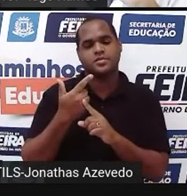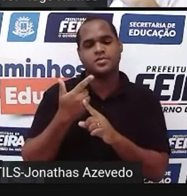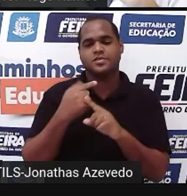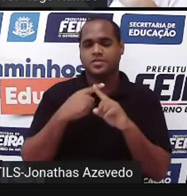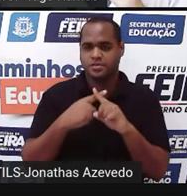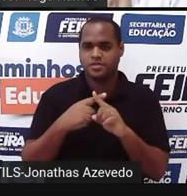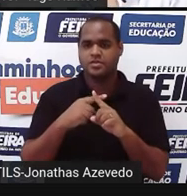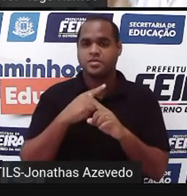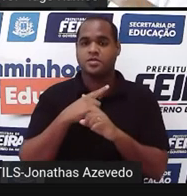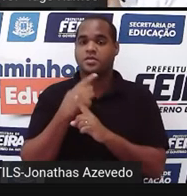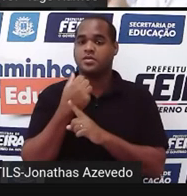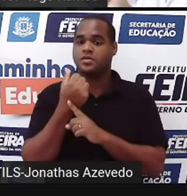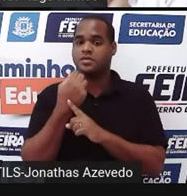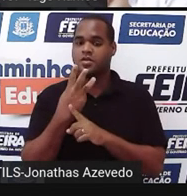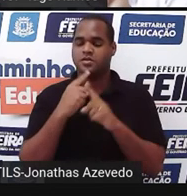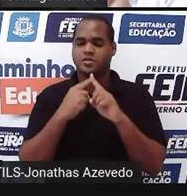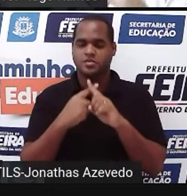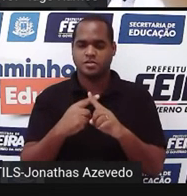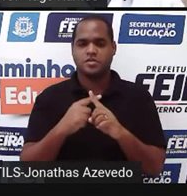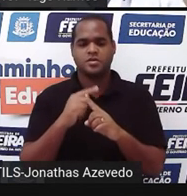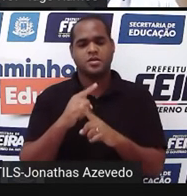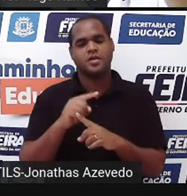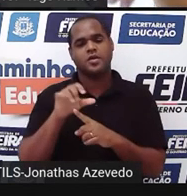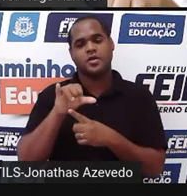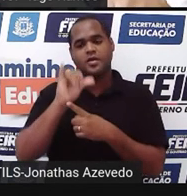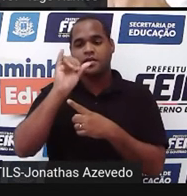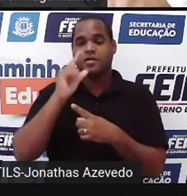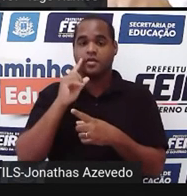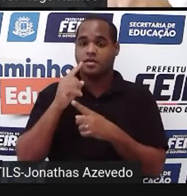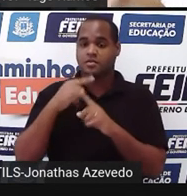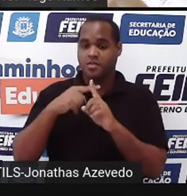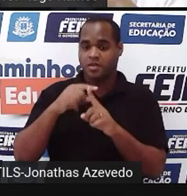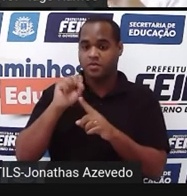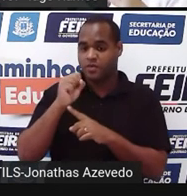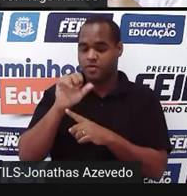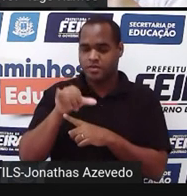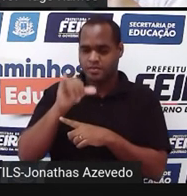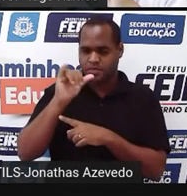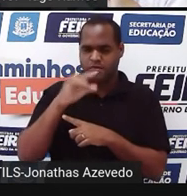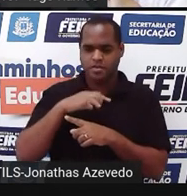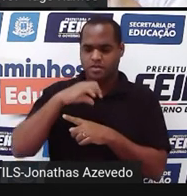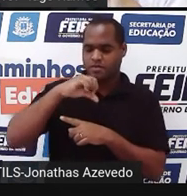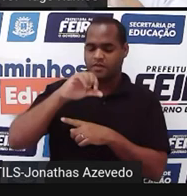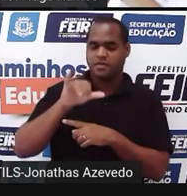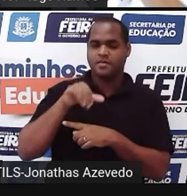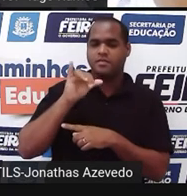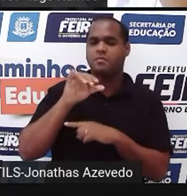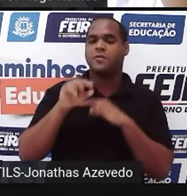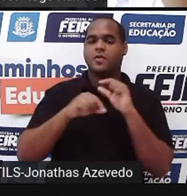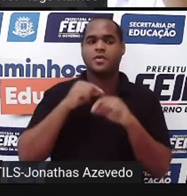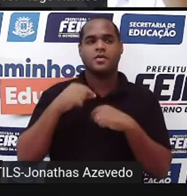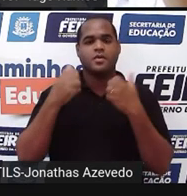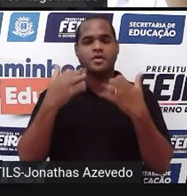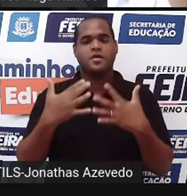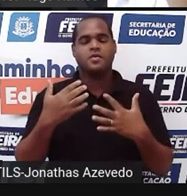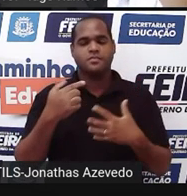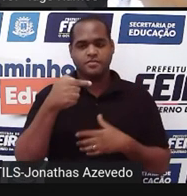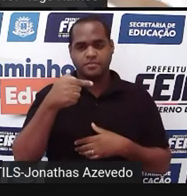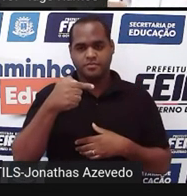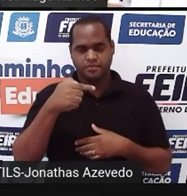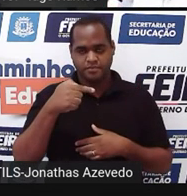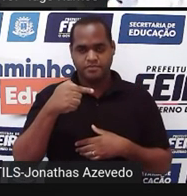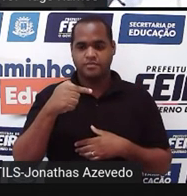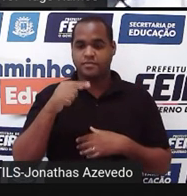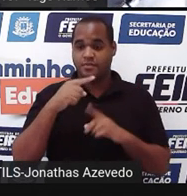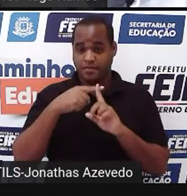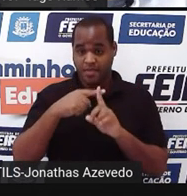x é um Y lá em cima mais 8 Y aqui embaixo nova Y 17 lá em